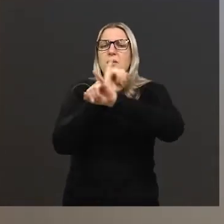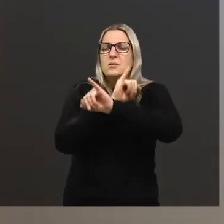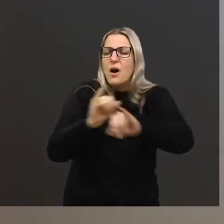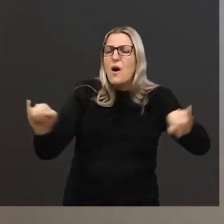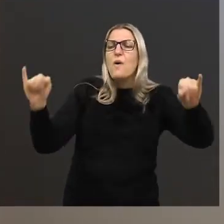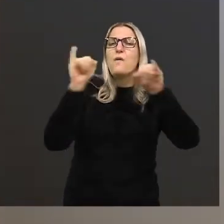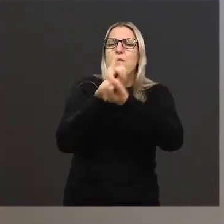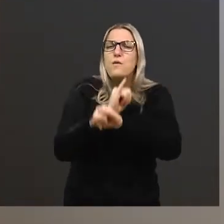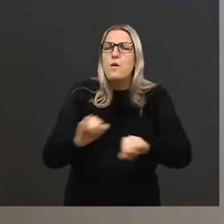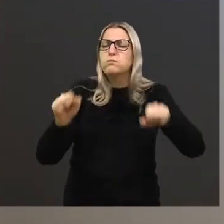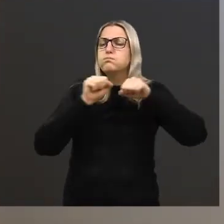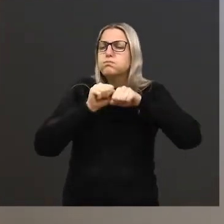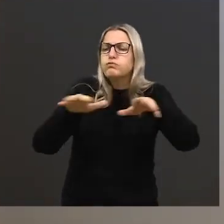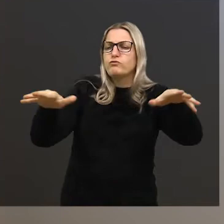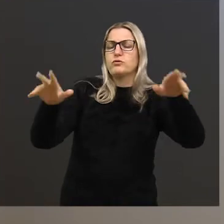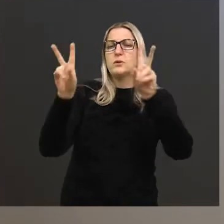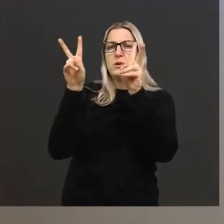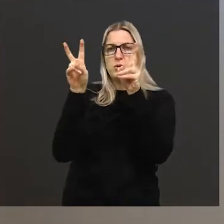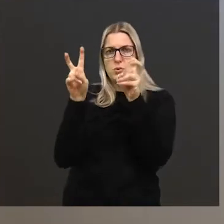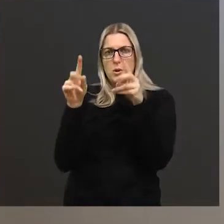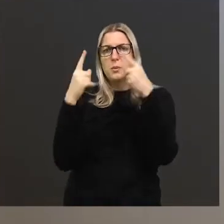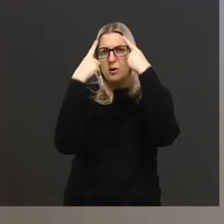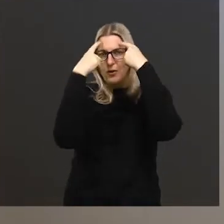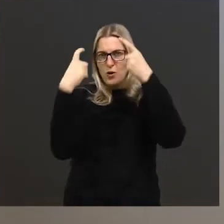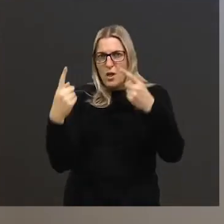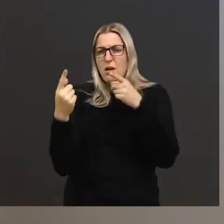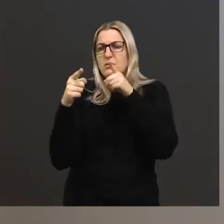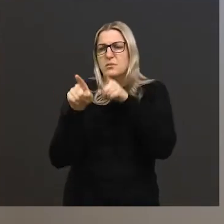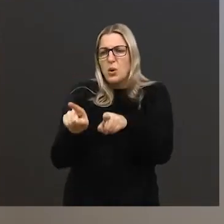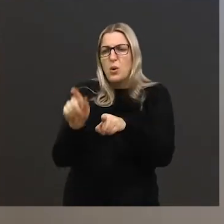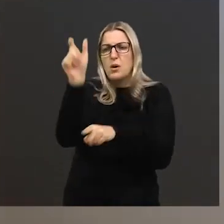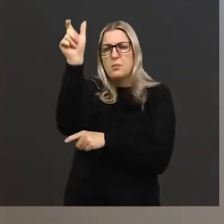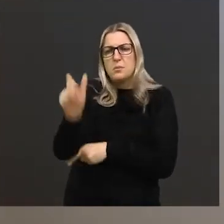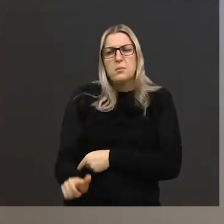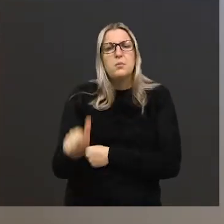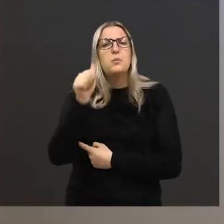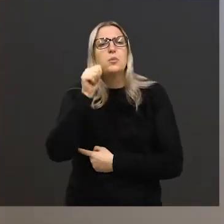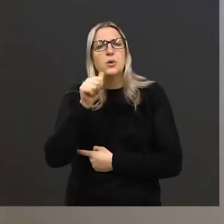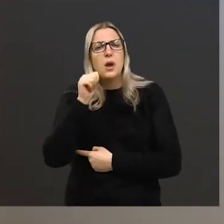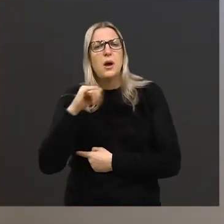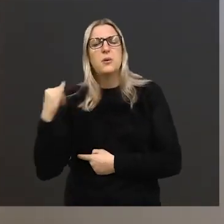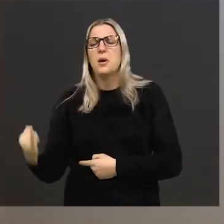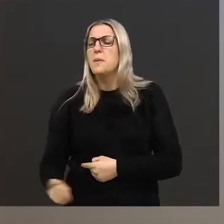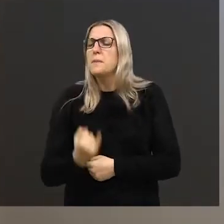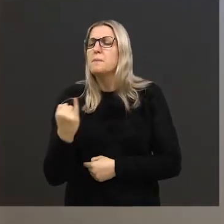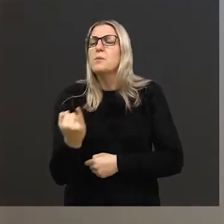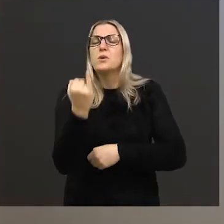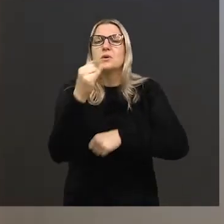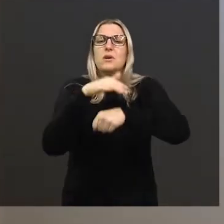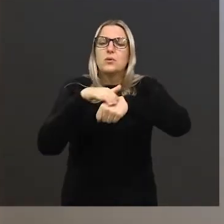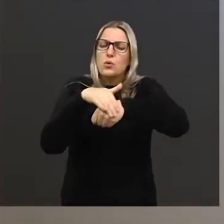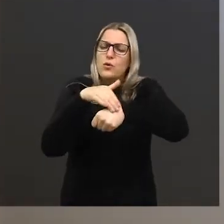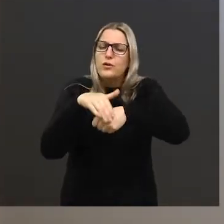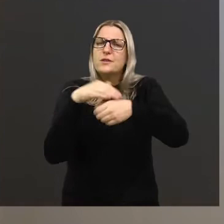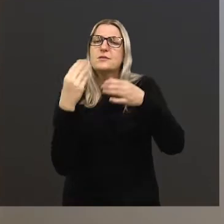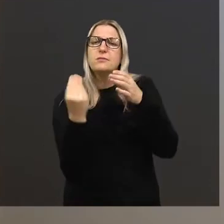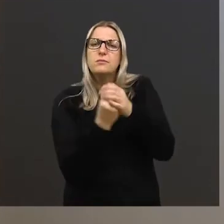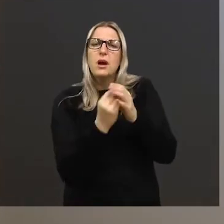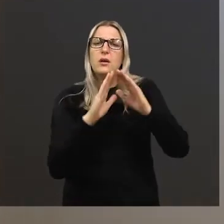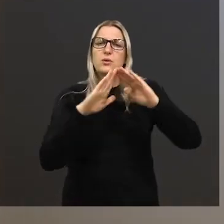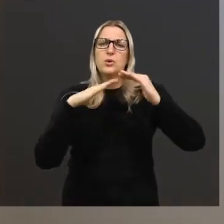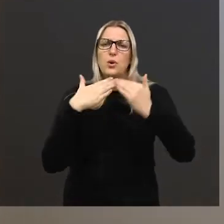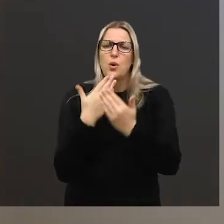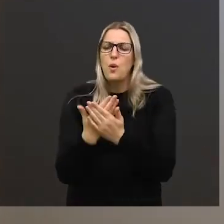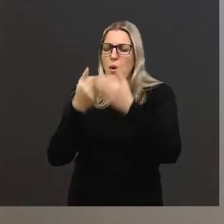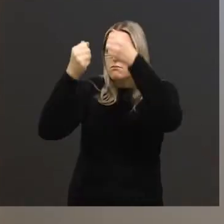esteja noticiando, informando sobre a violência de gênero. É importante que se converse sobre isso, por